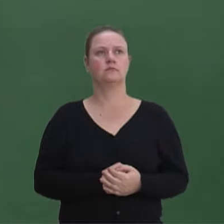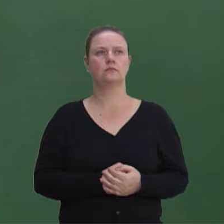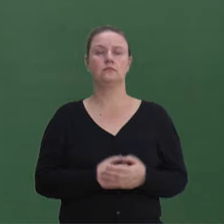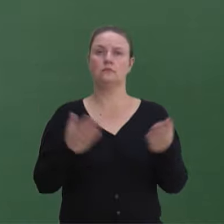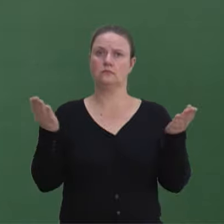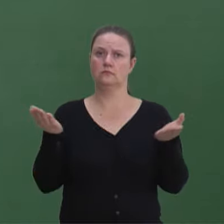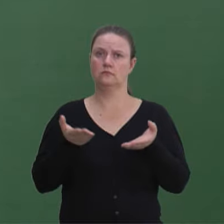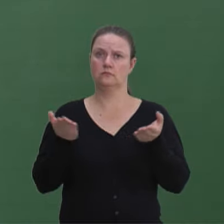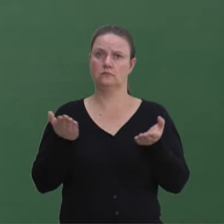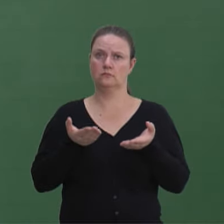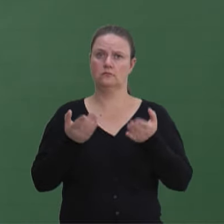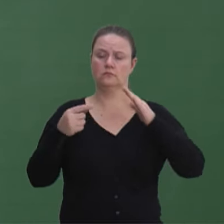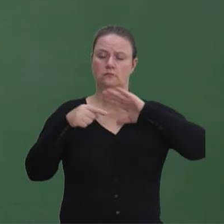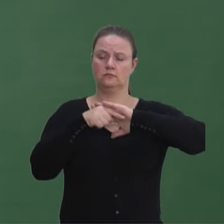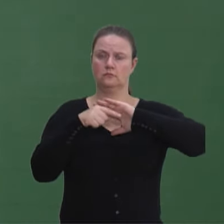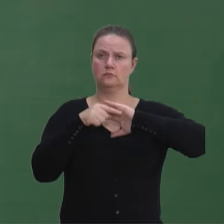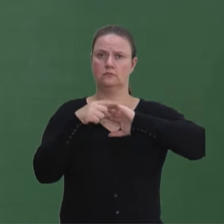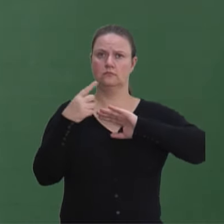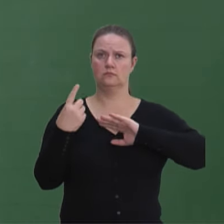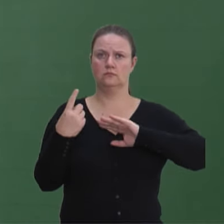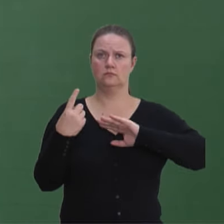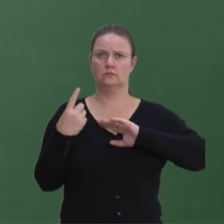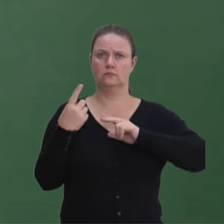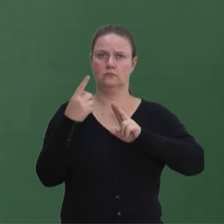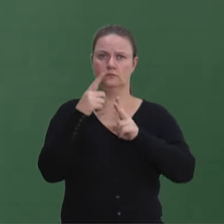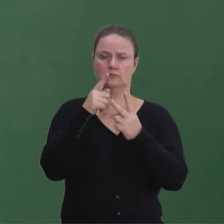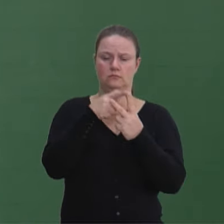3 por menos 1 menos raiz de 3.